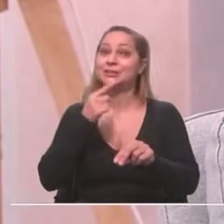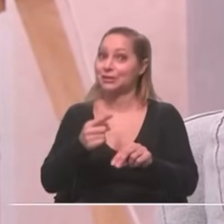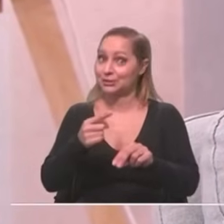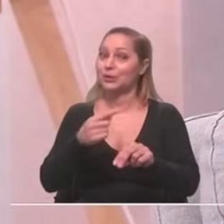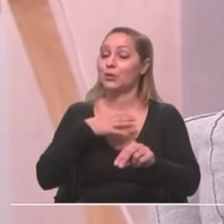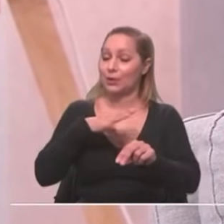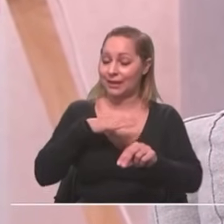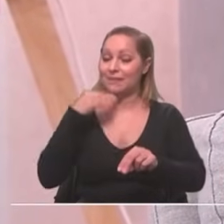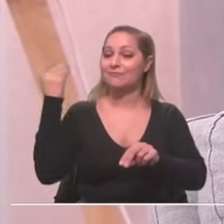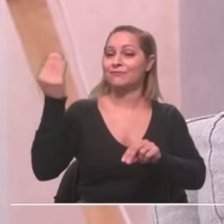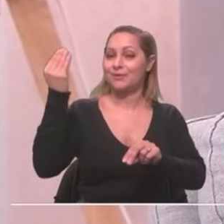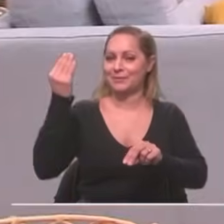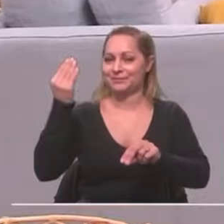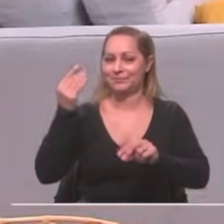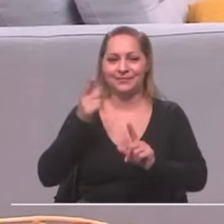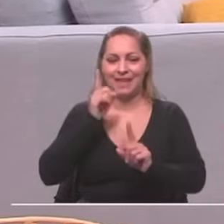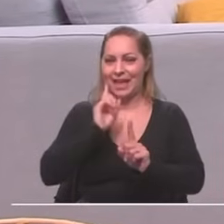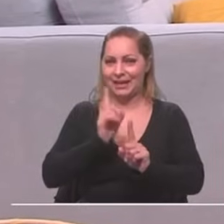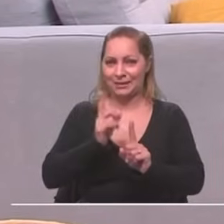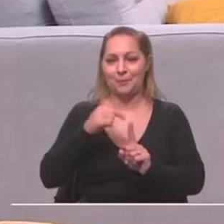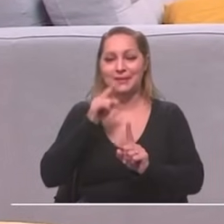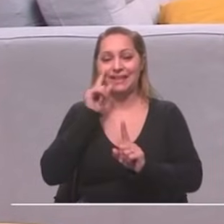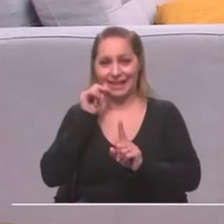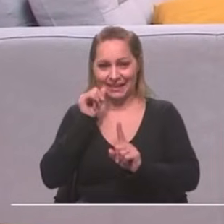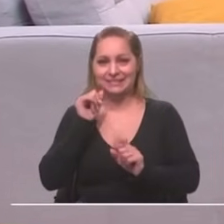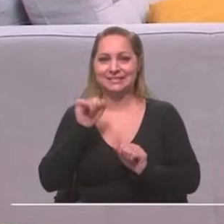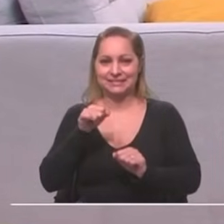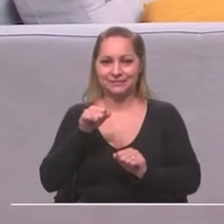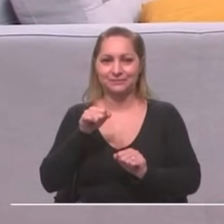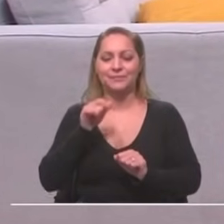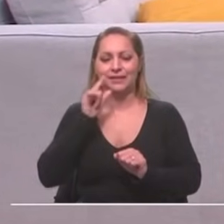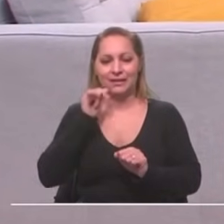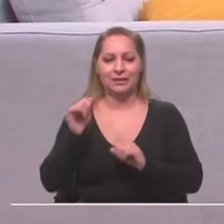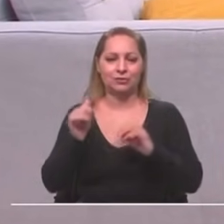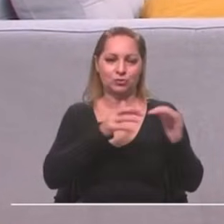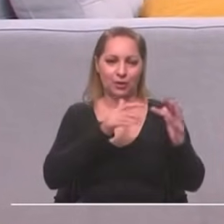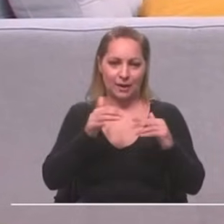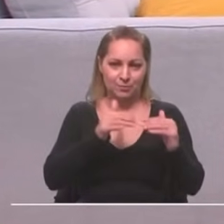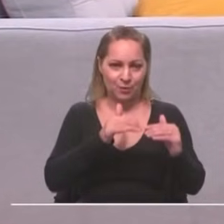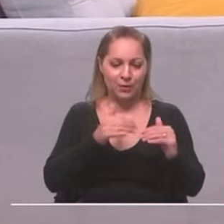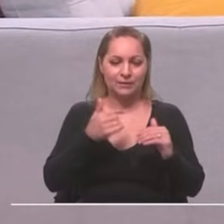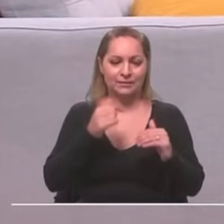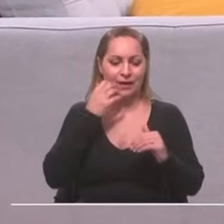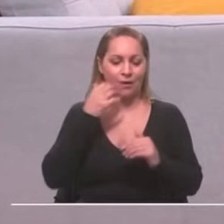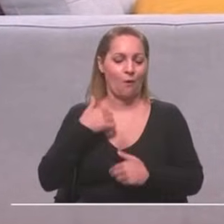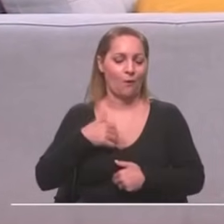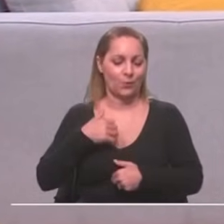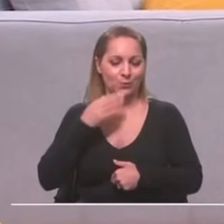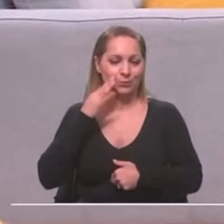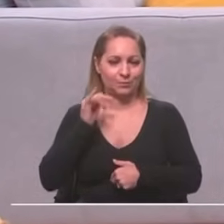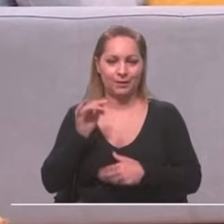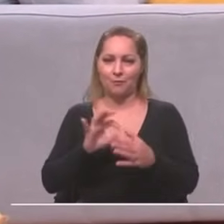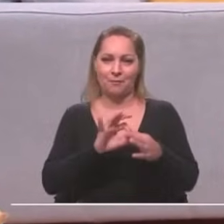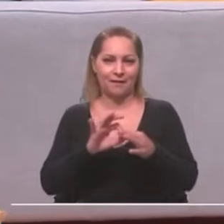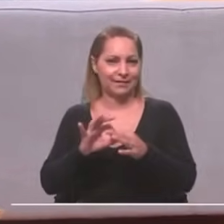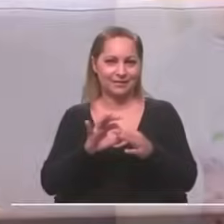que eu quero ser famosa. Não, a Francisca não, mas o Jaime também joga a bola e tem muito orgulho no pai, é uma relação que eles têm